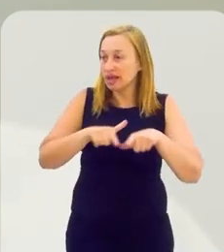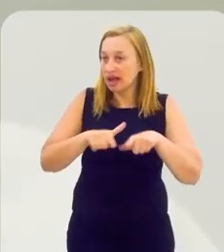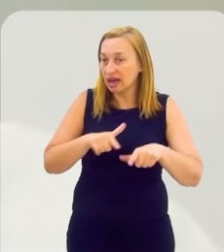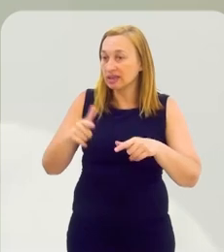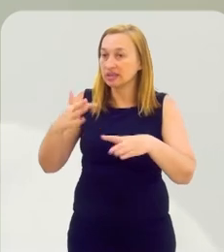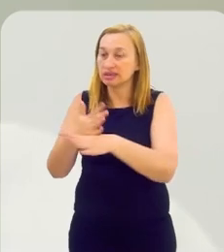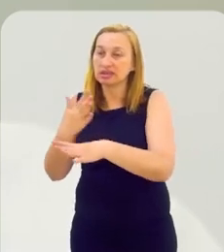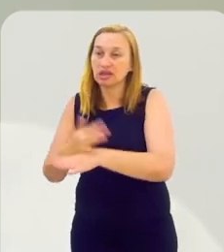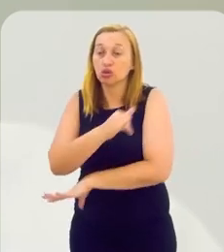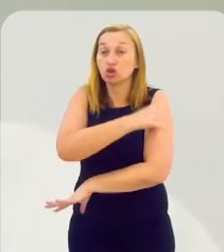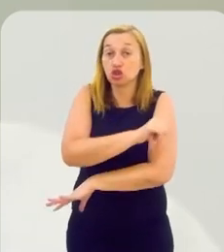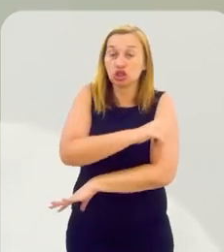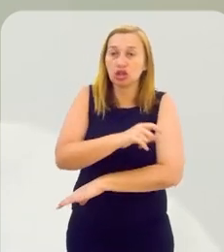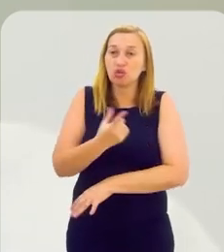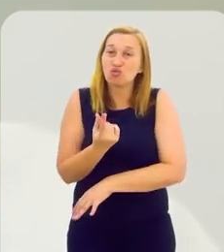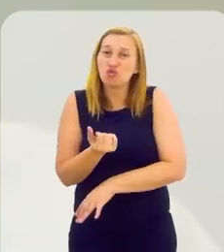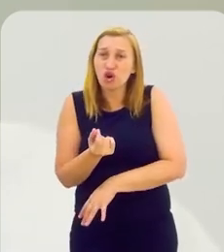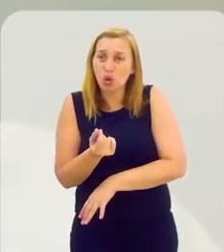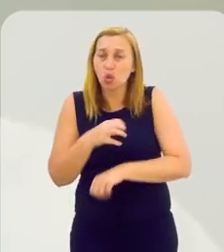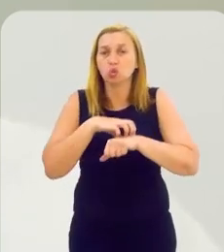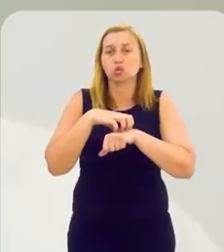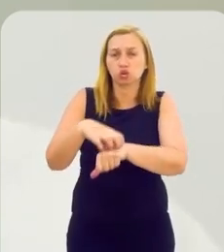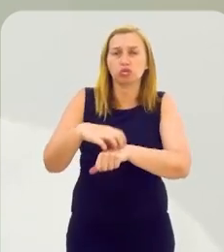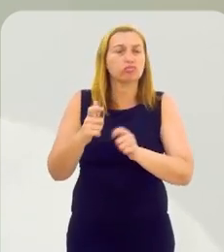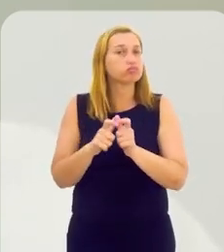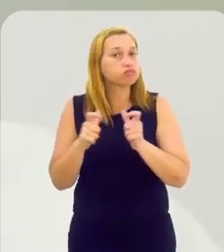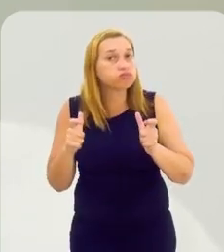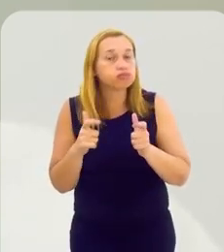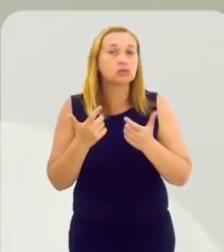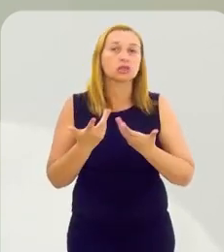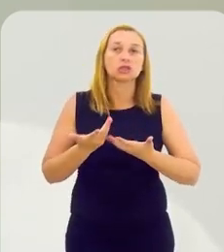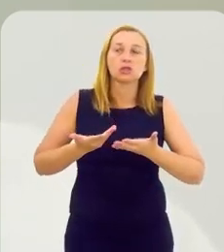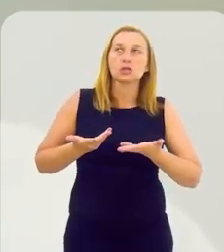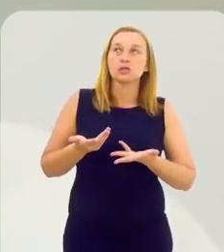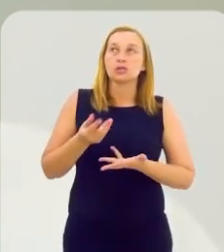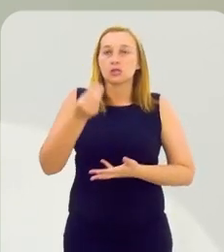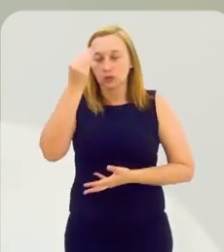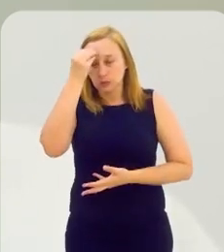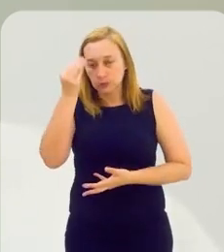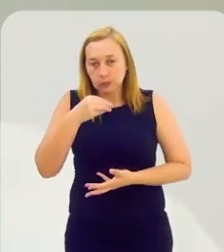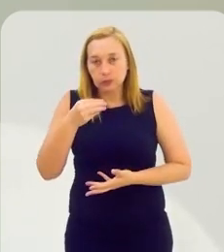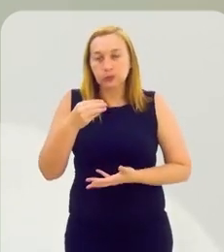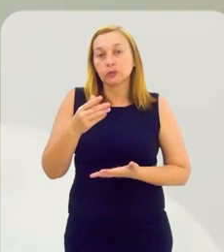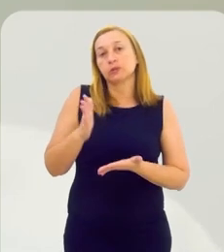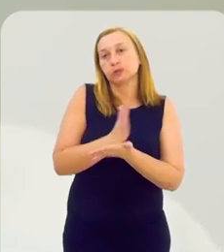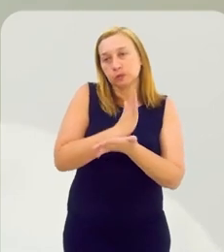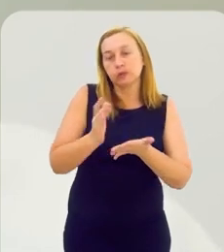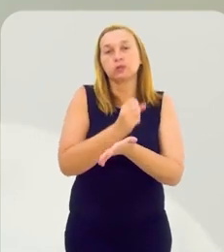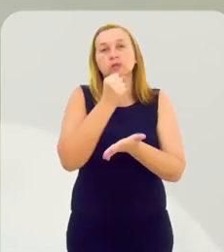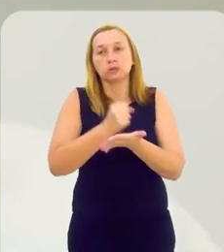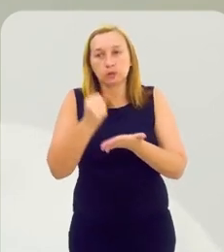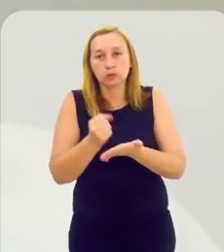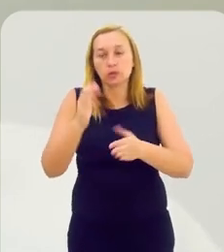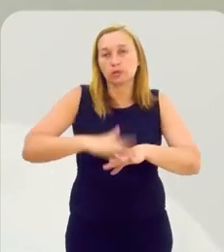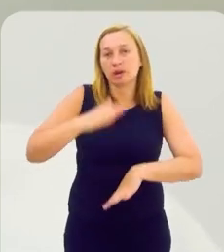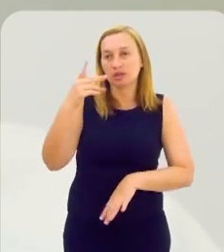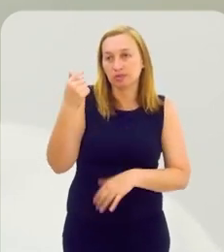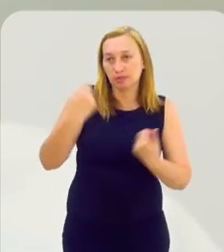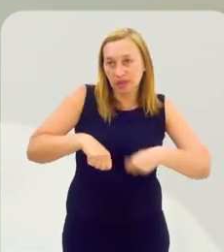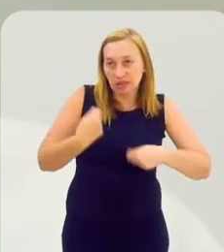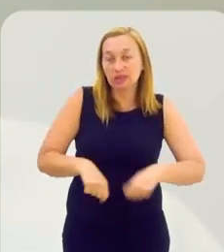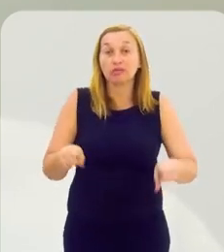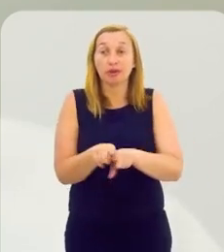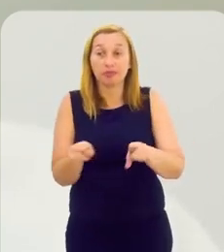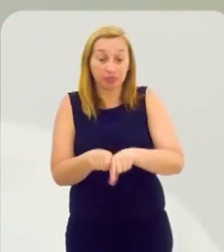Janeiro e tem um custo de transporte muito alto, que desestimula, muitas vezes, a contratação de quem mais precisa, e